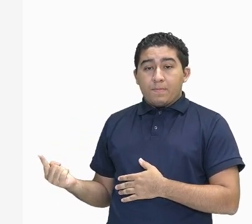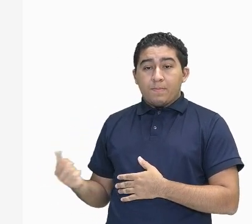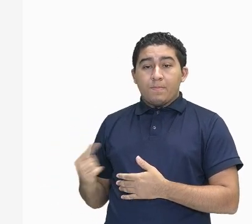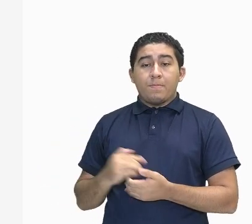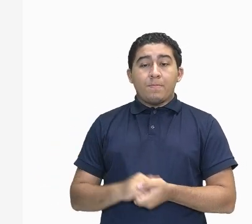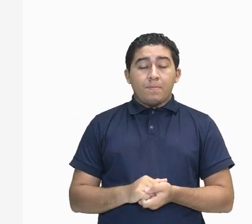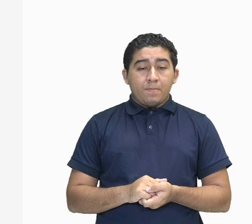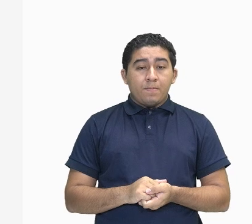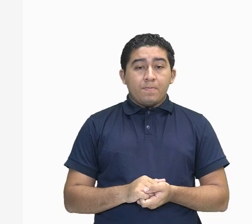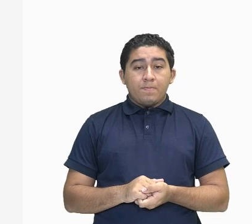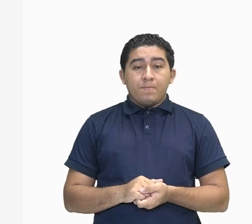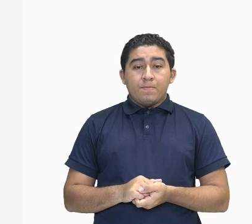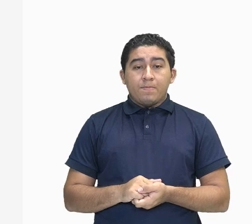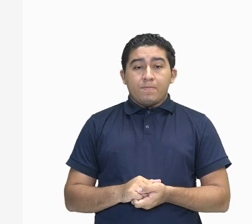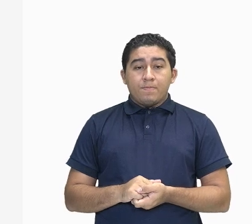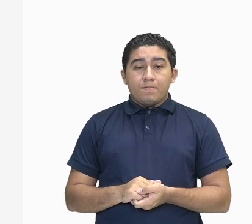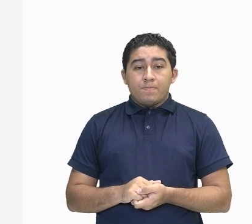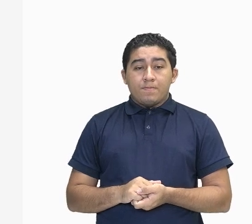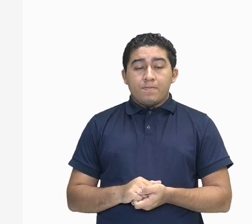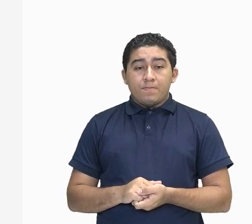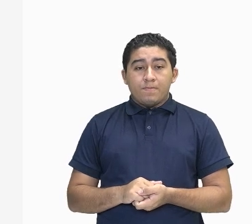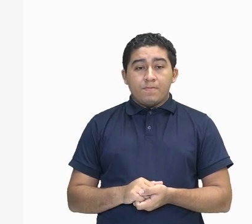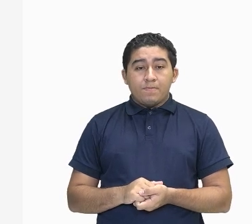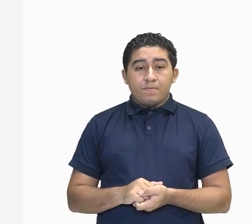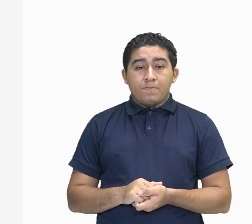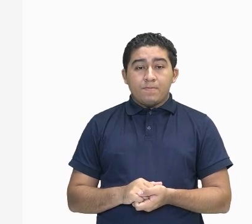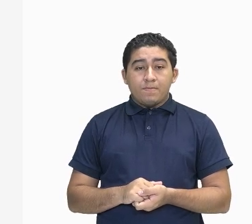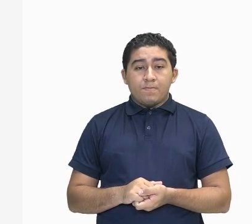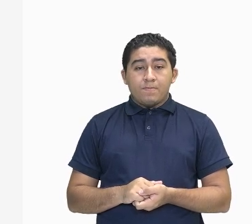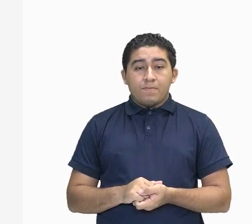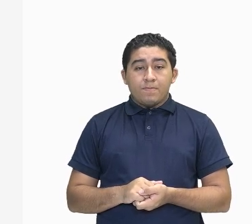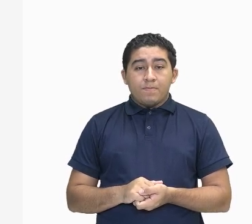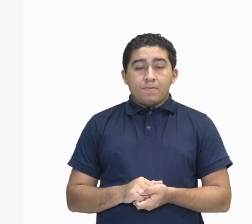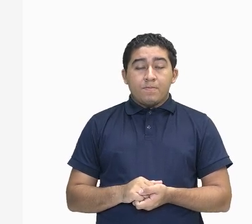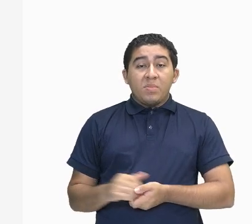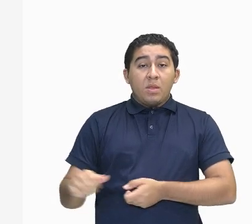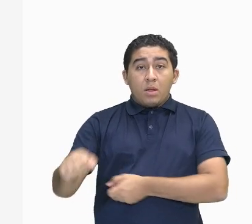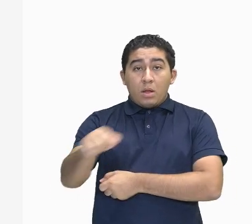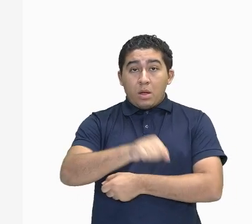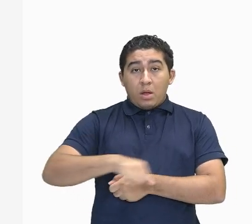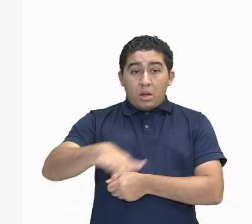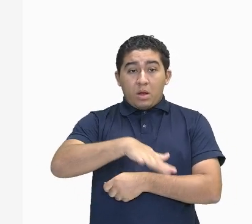as áreas que têm essa quantidade de estabelecimentos